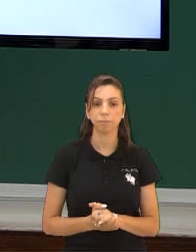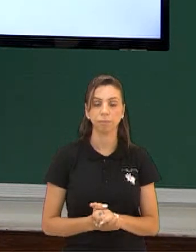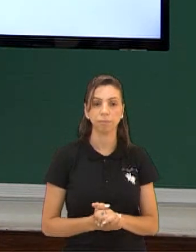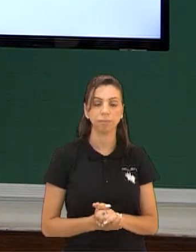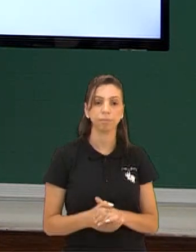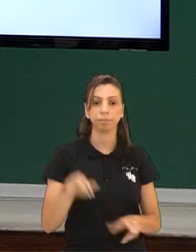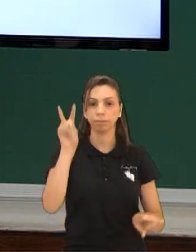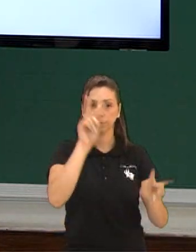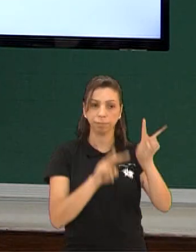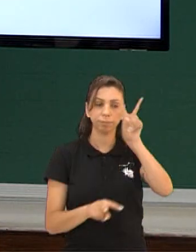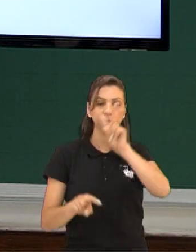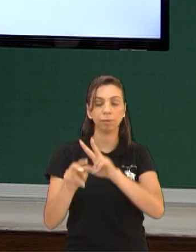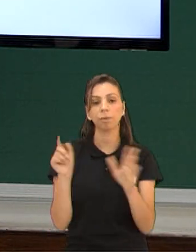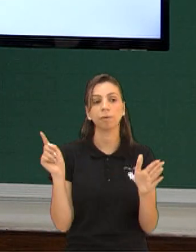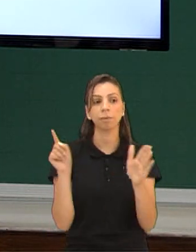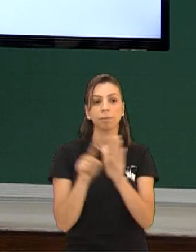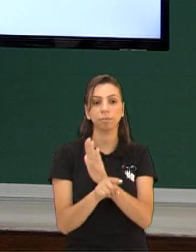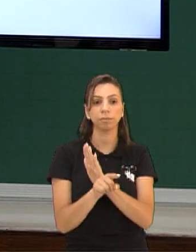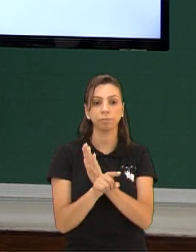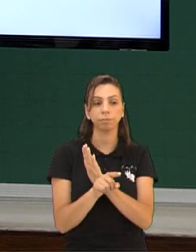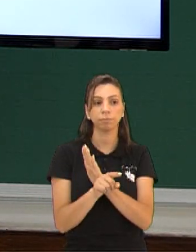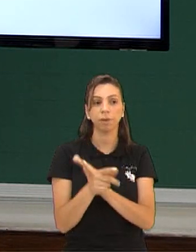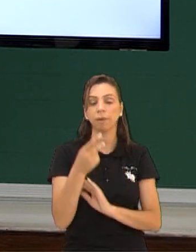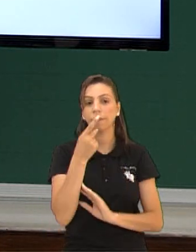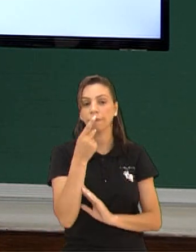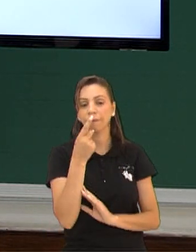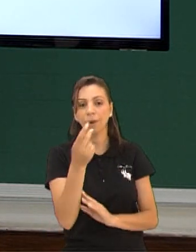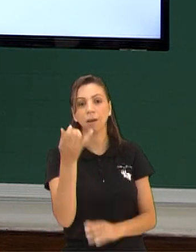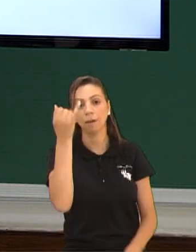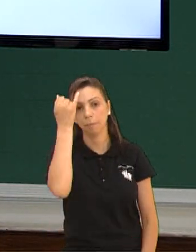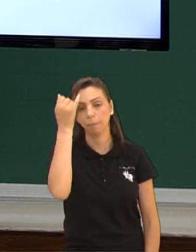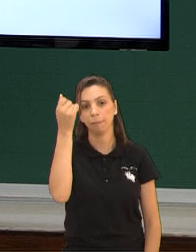aqui colocada, né, pergunta, fala para o Kant,